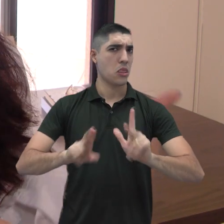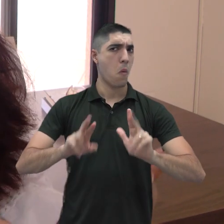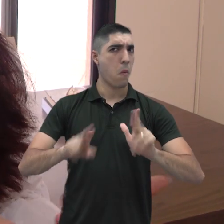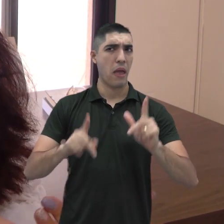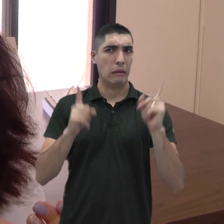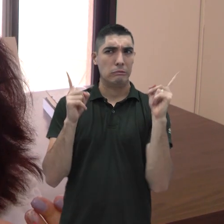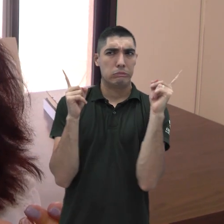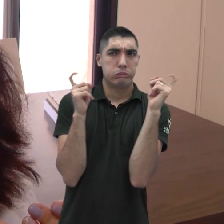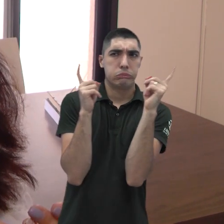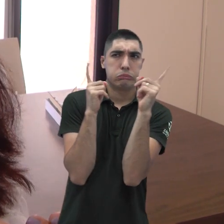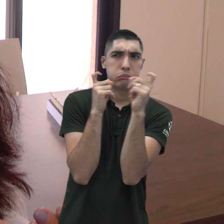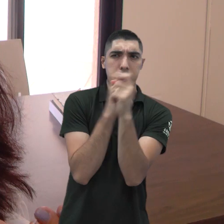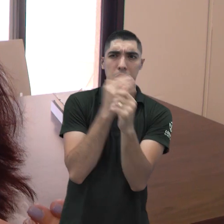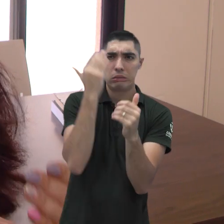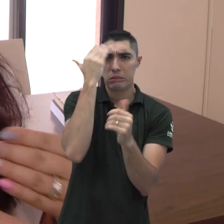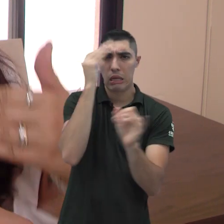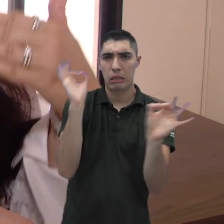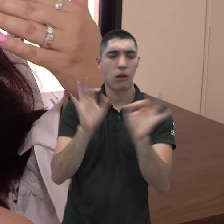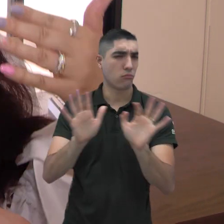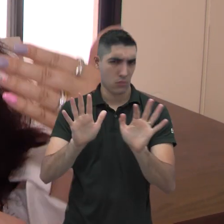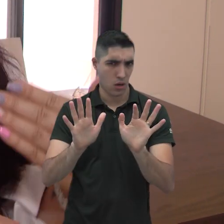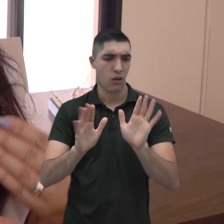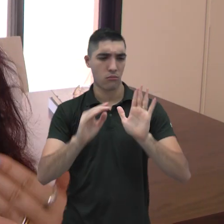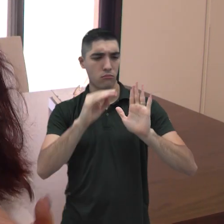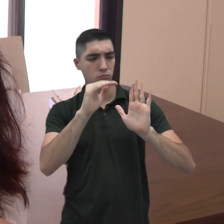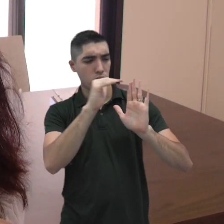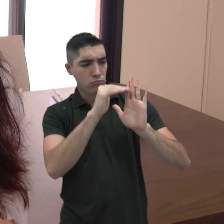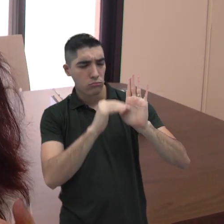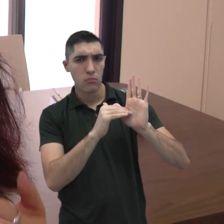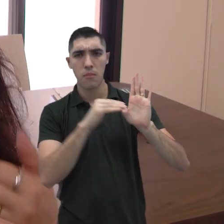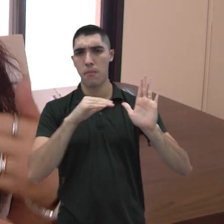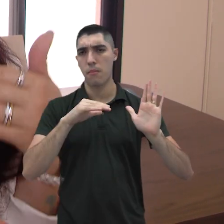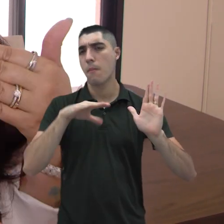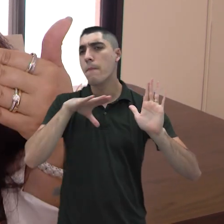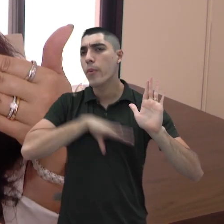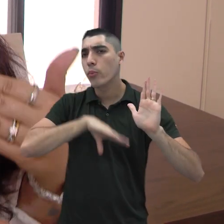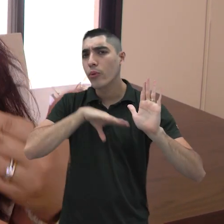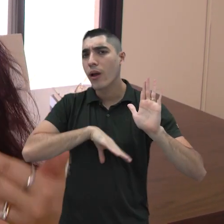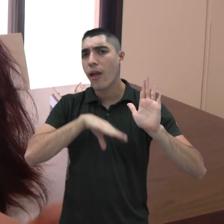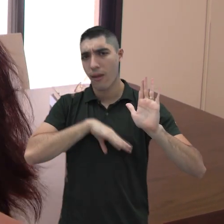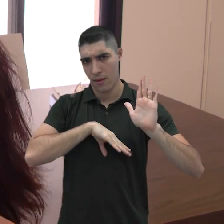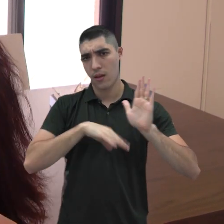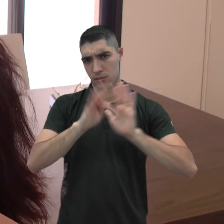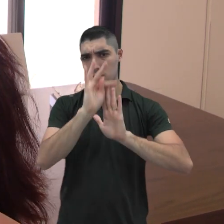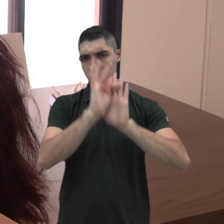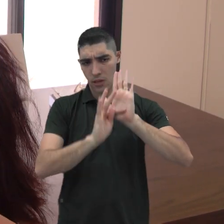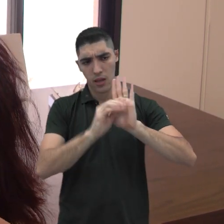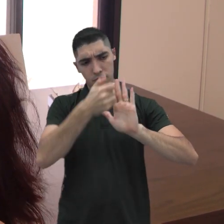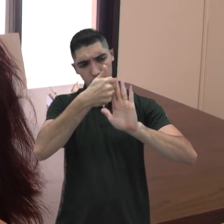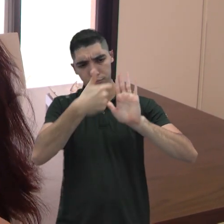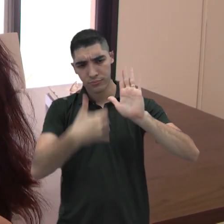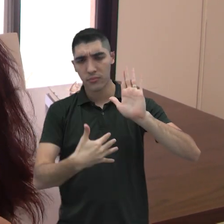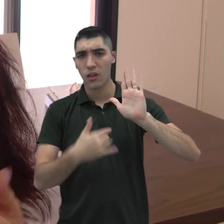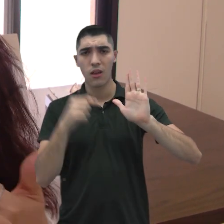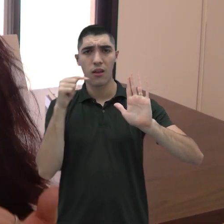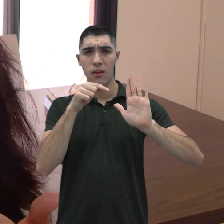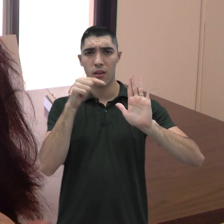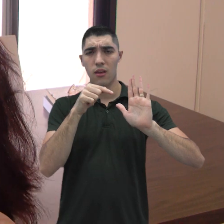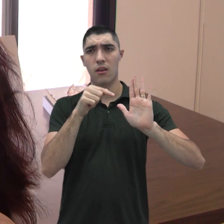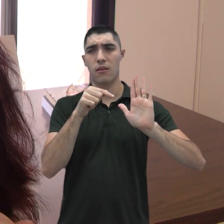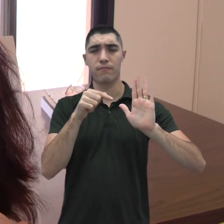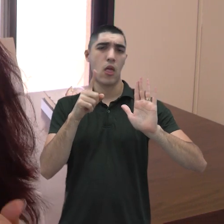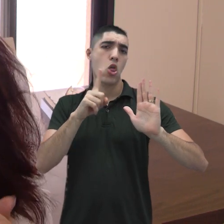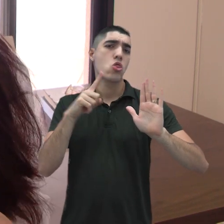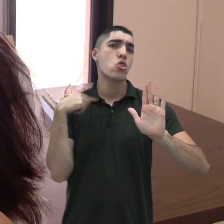nenhum bicho de 7 cabeças, está tudo escrito em português. Os editais são fáceis de